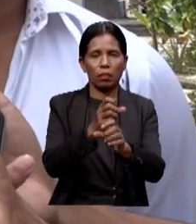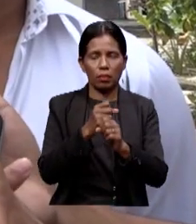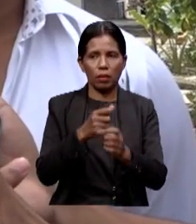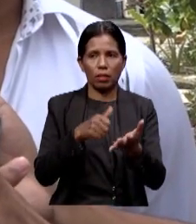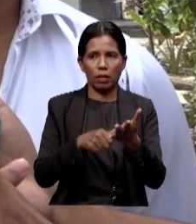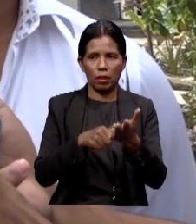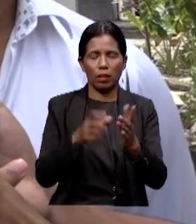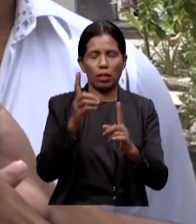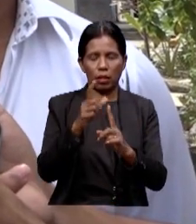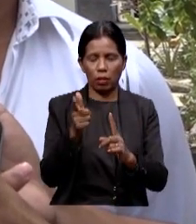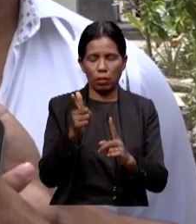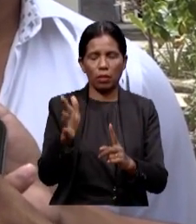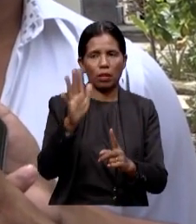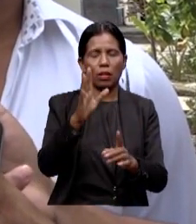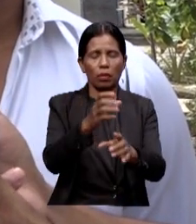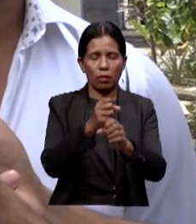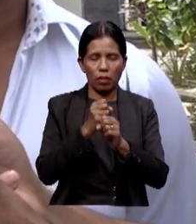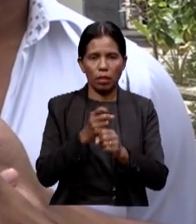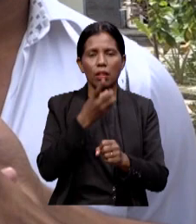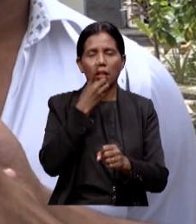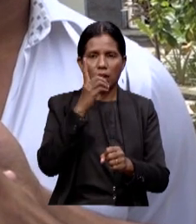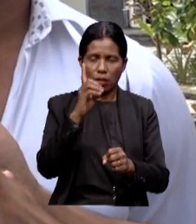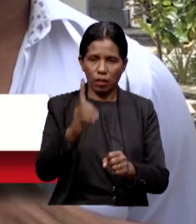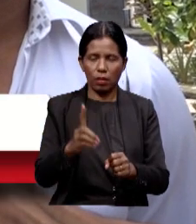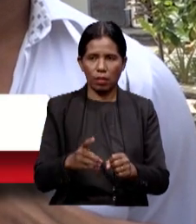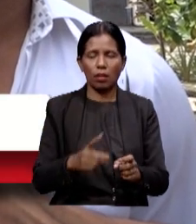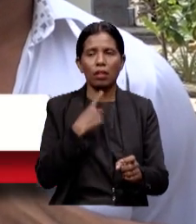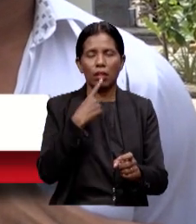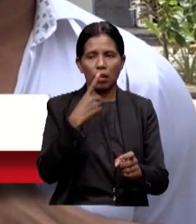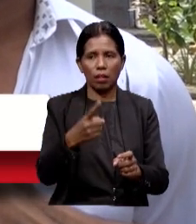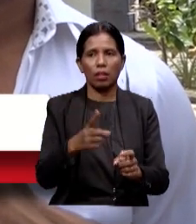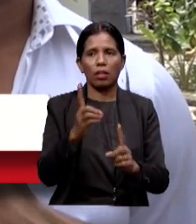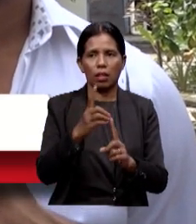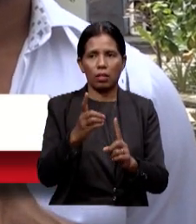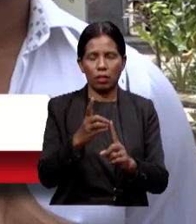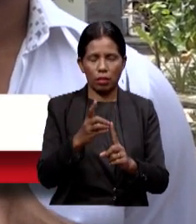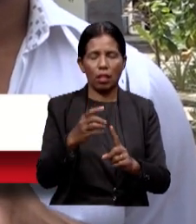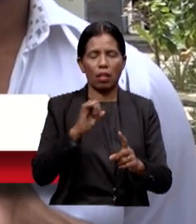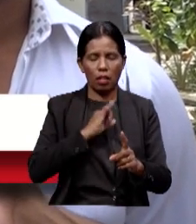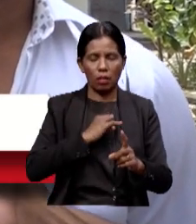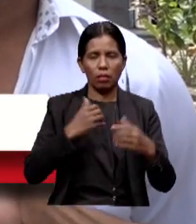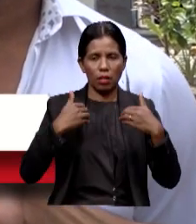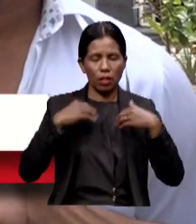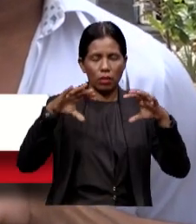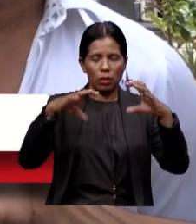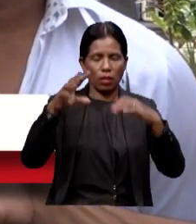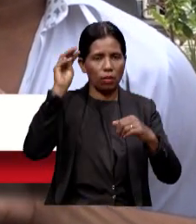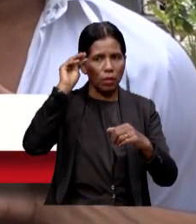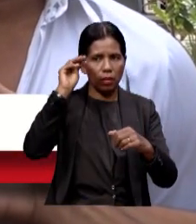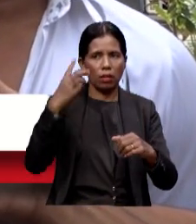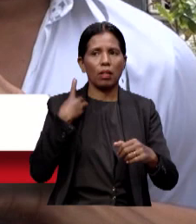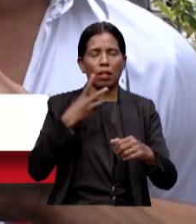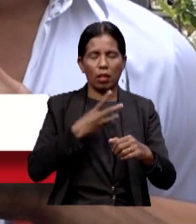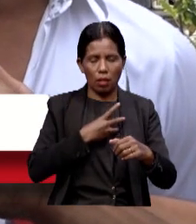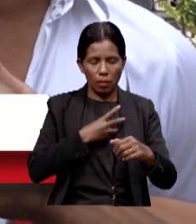data 25, a última e presta declarações. Mas como é data 25, não havia Conselho Ministro, e a minha contato malo